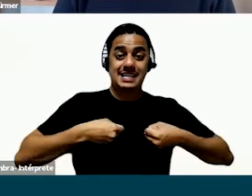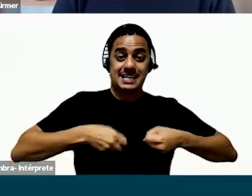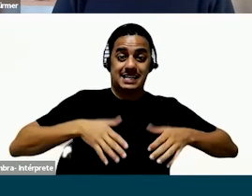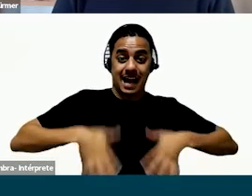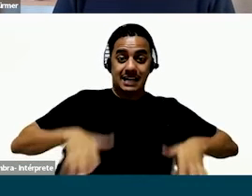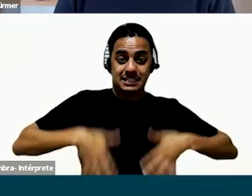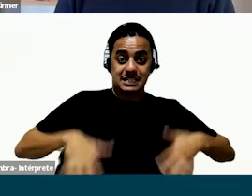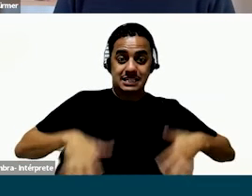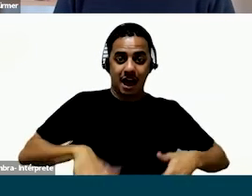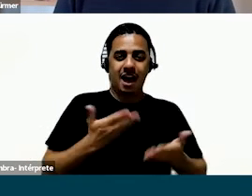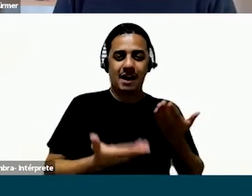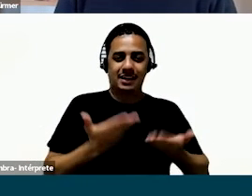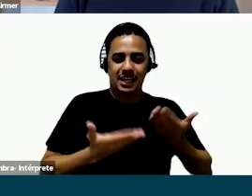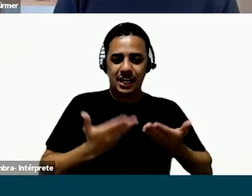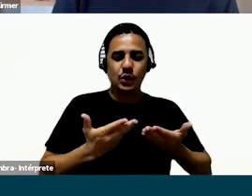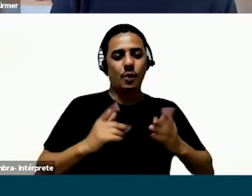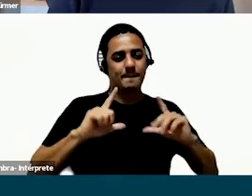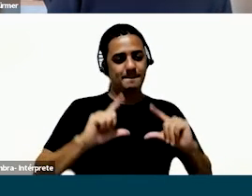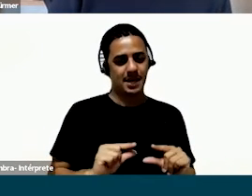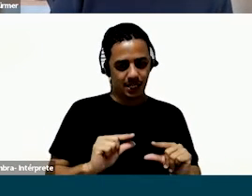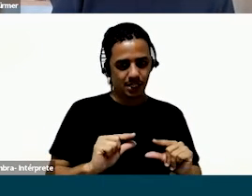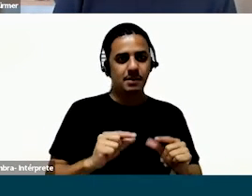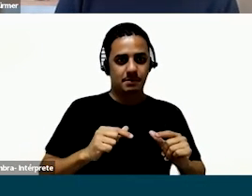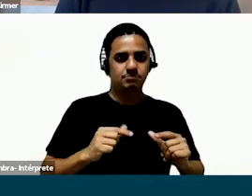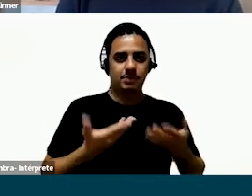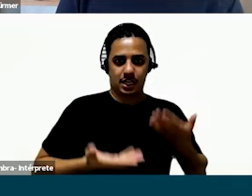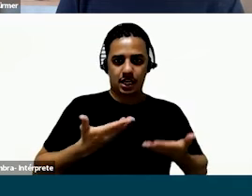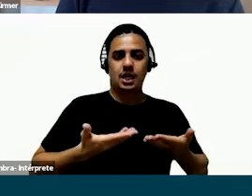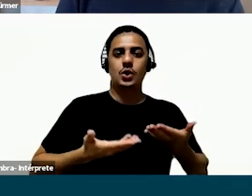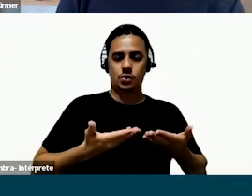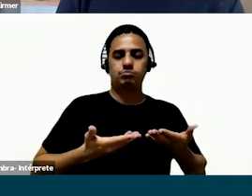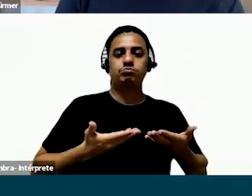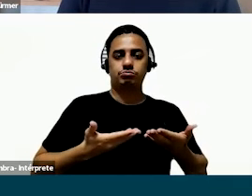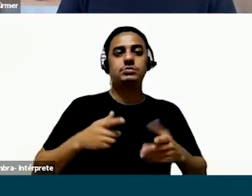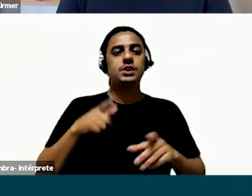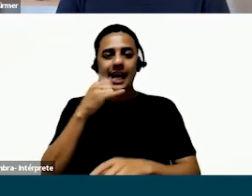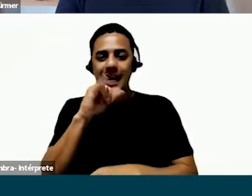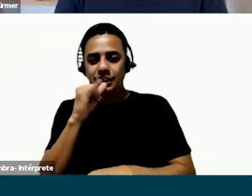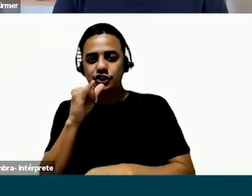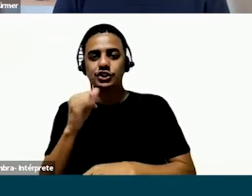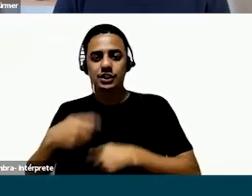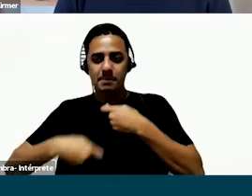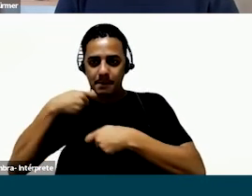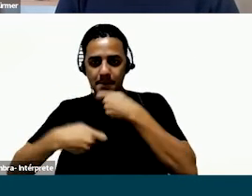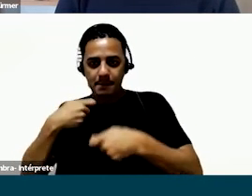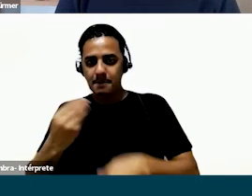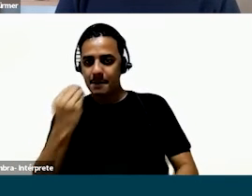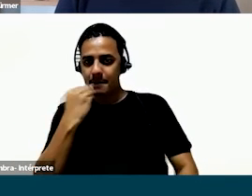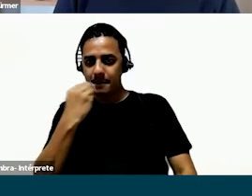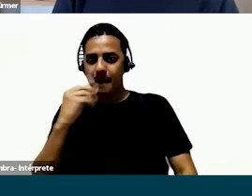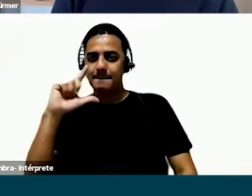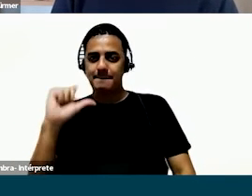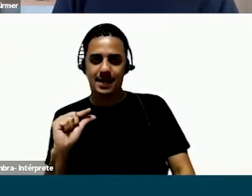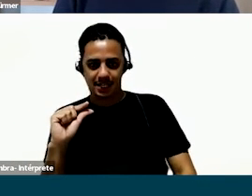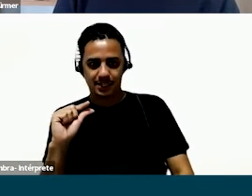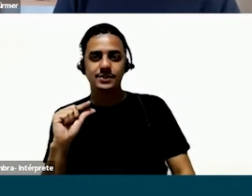aumentar a quantidade de calorias queimadas e diminuir as calorias ingeridas. Mais um passo e a gente chega no